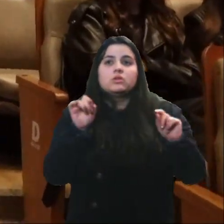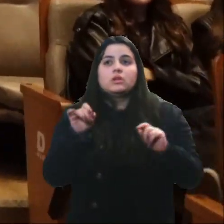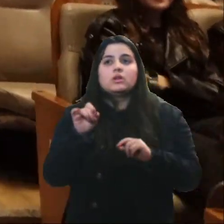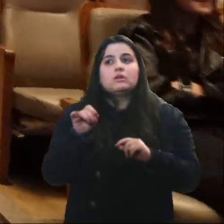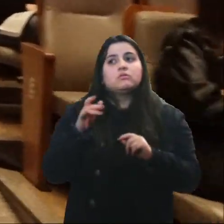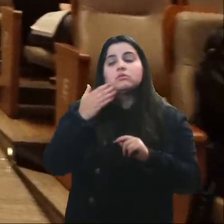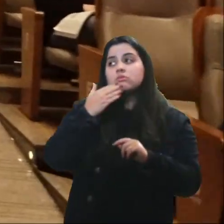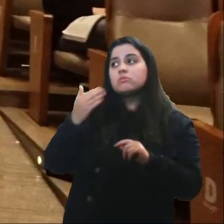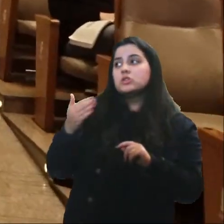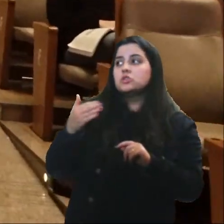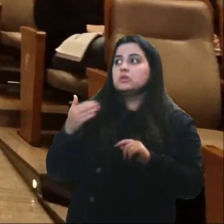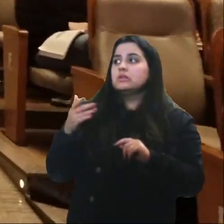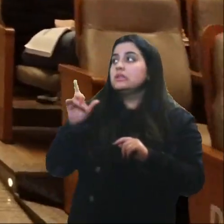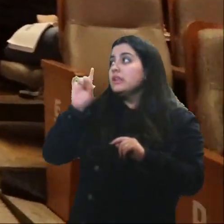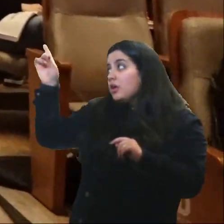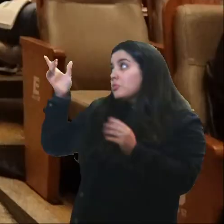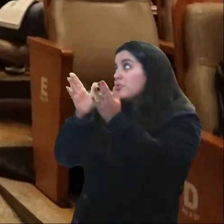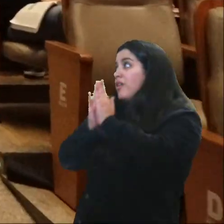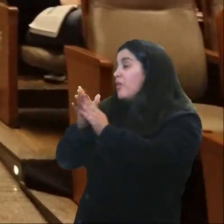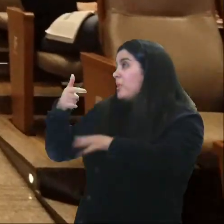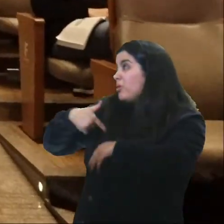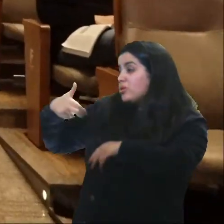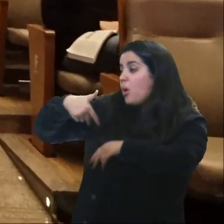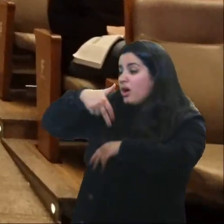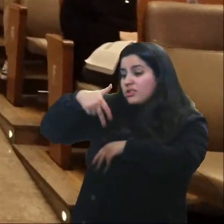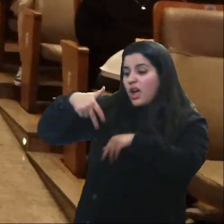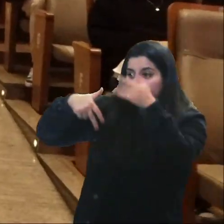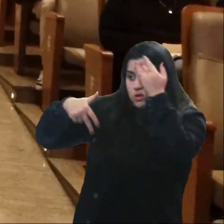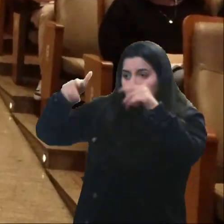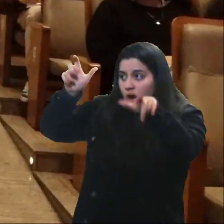as pessoas verem Jesus em você?